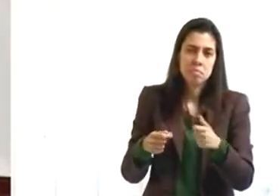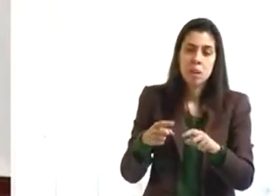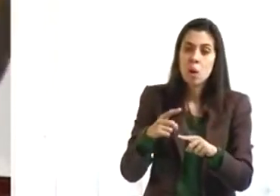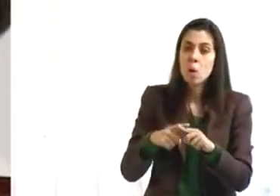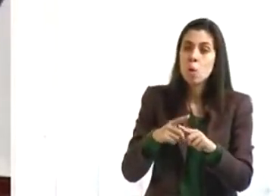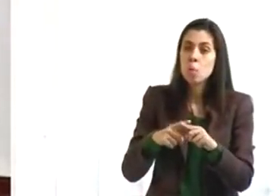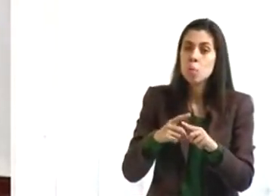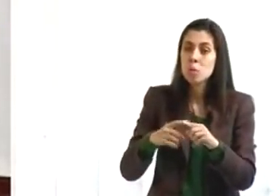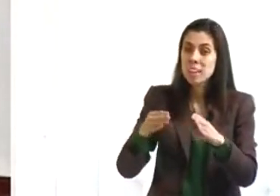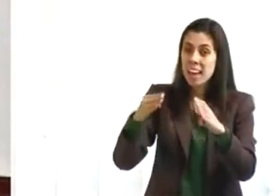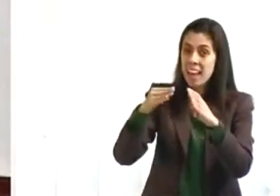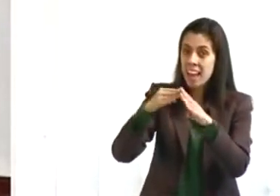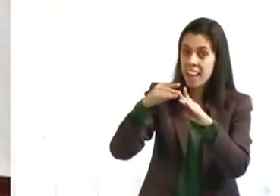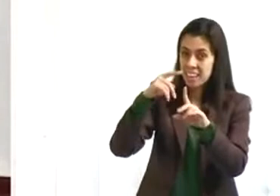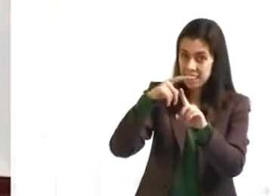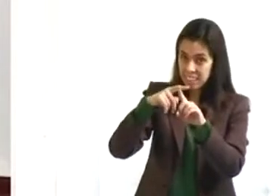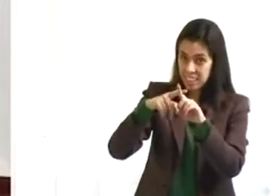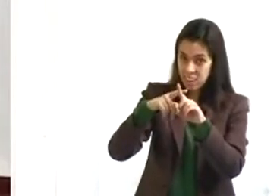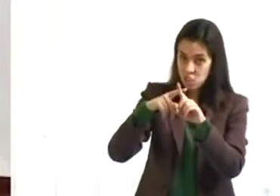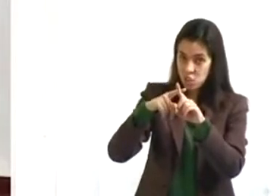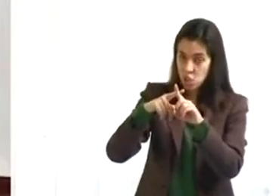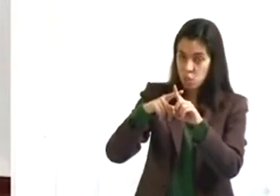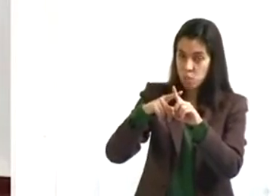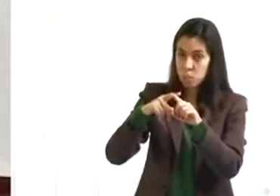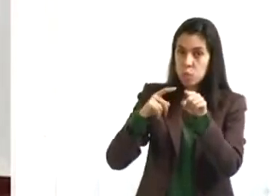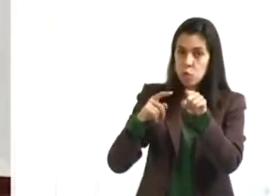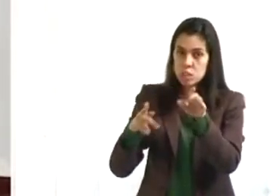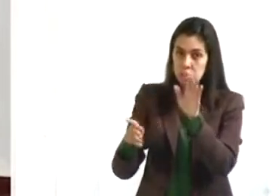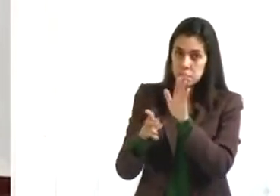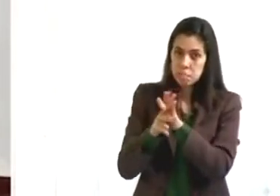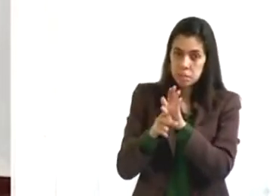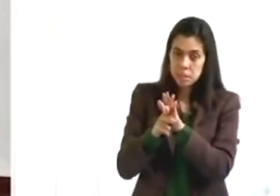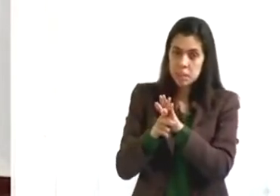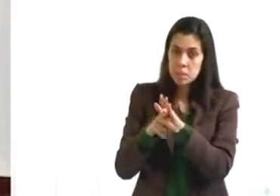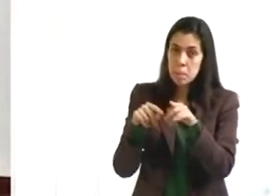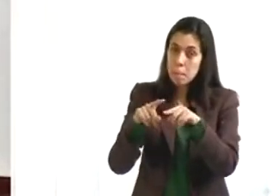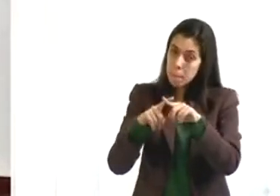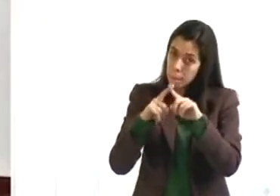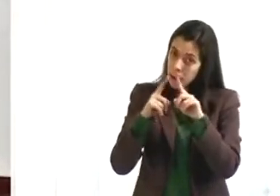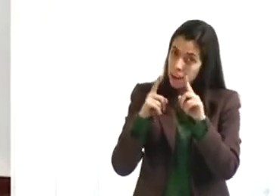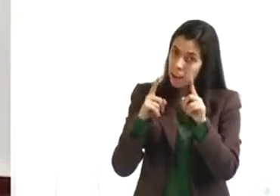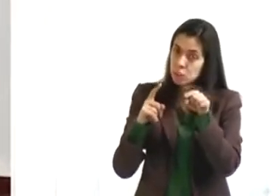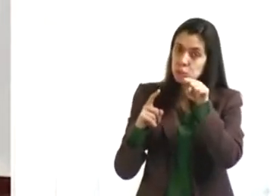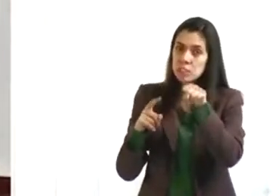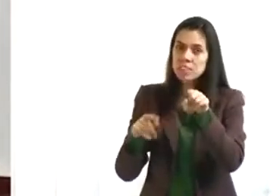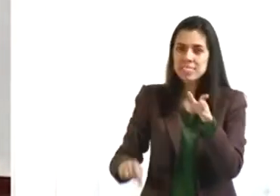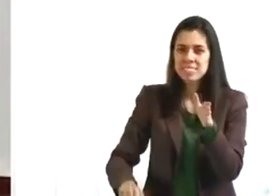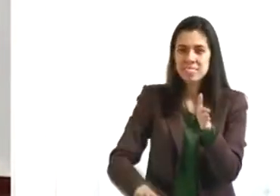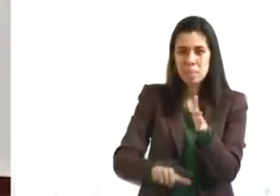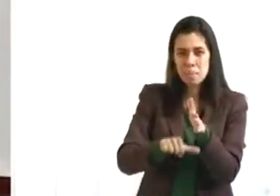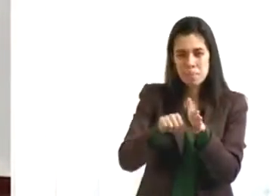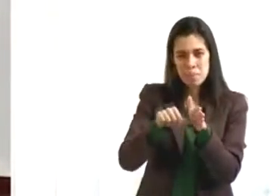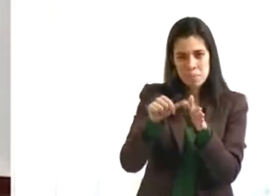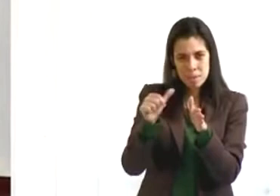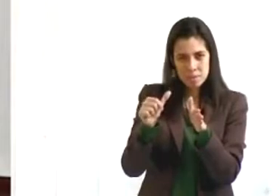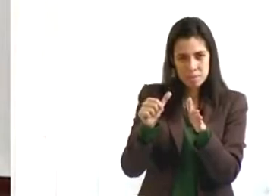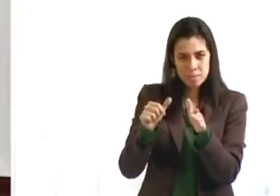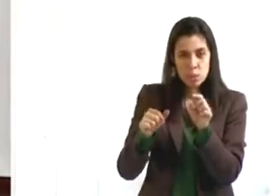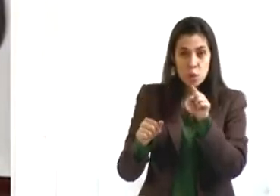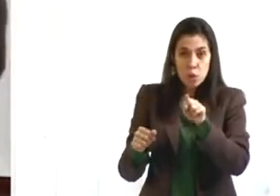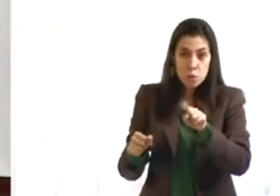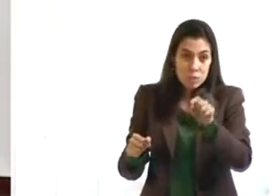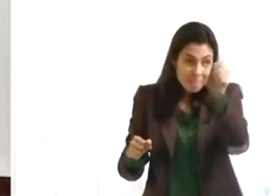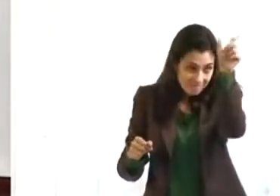você pertence, que precisa sim ter também na sua agenda essa ênfase, você individualmente está